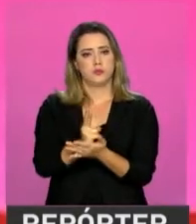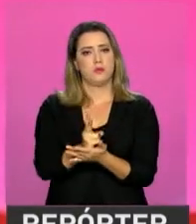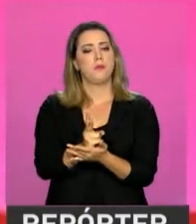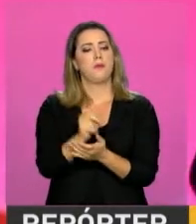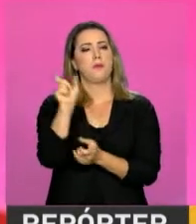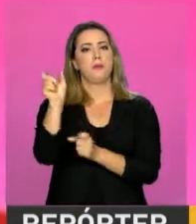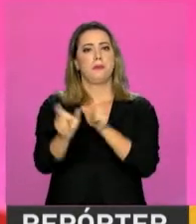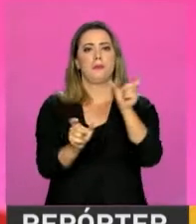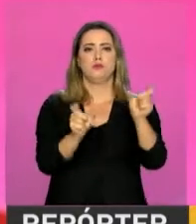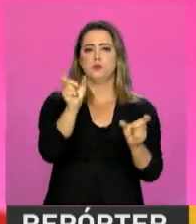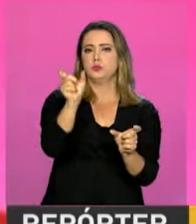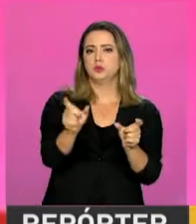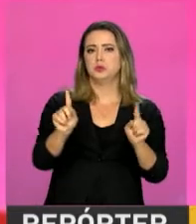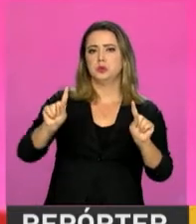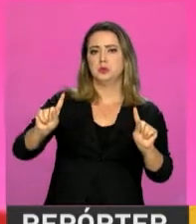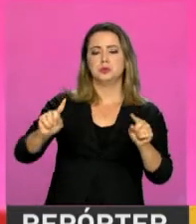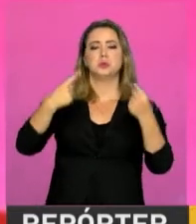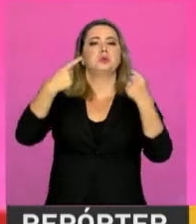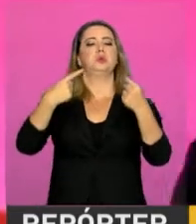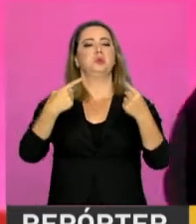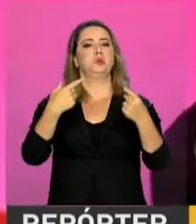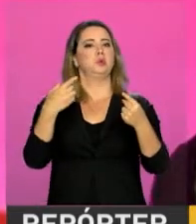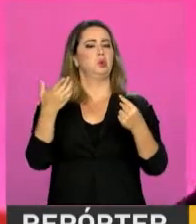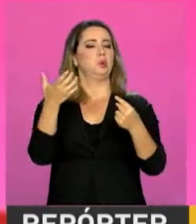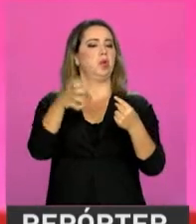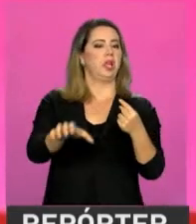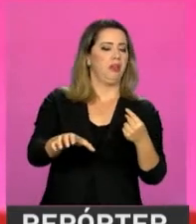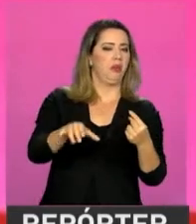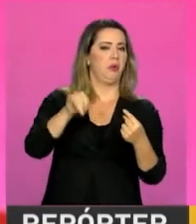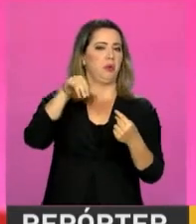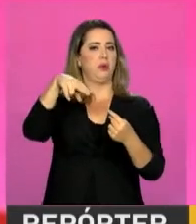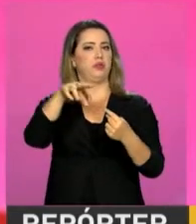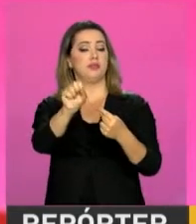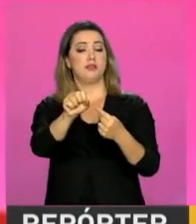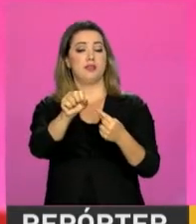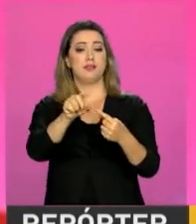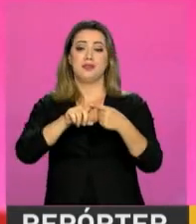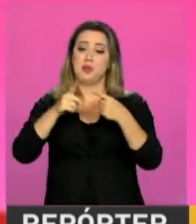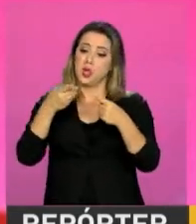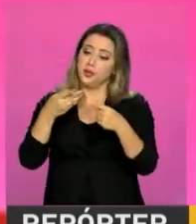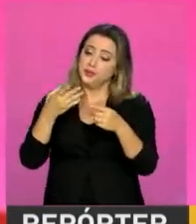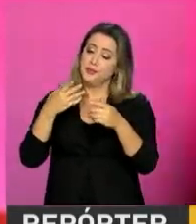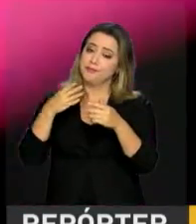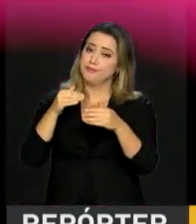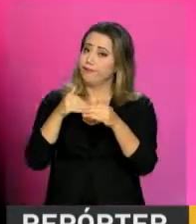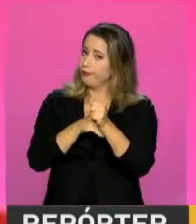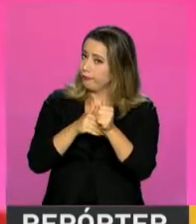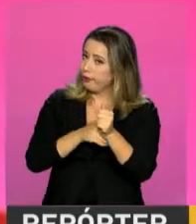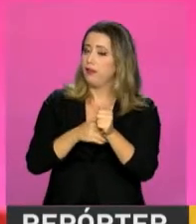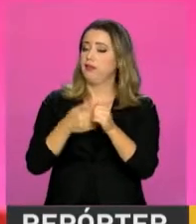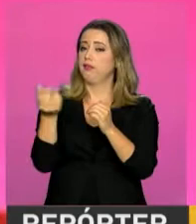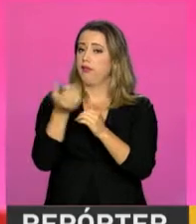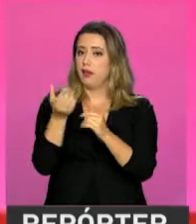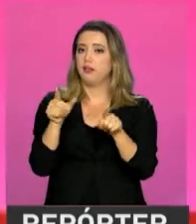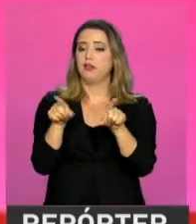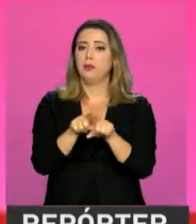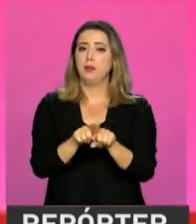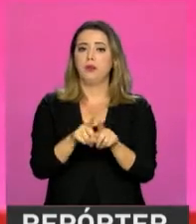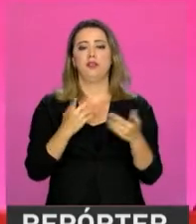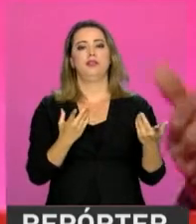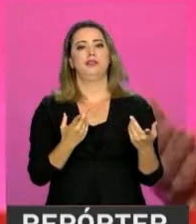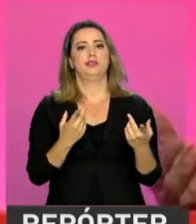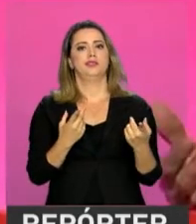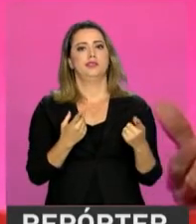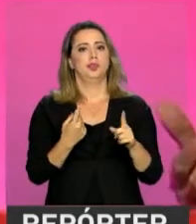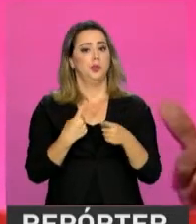que combata reforma da previdência de que a forma da presidência seja aprovado imagine o que não seja o